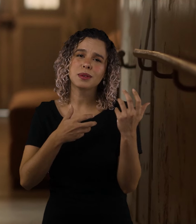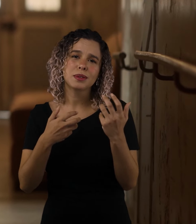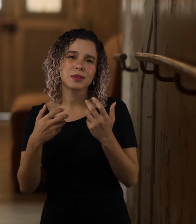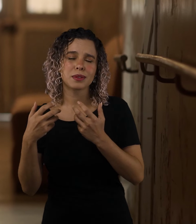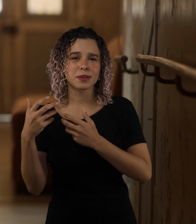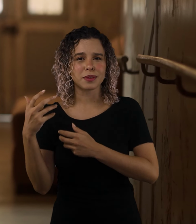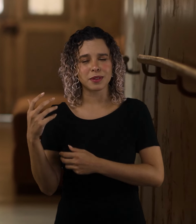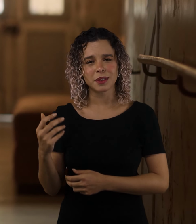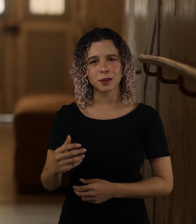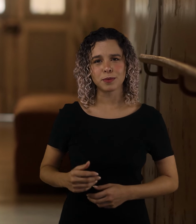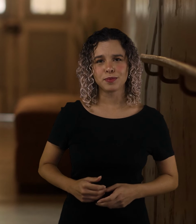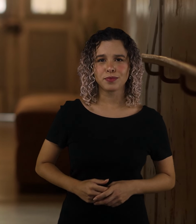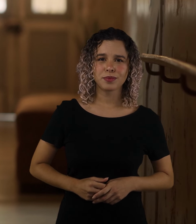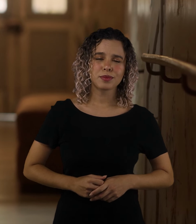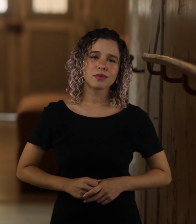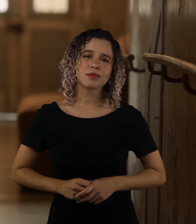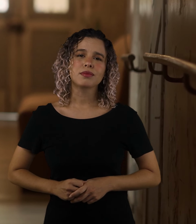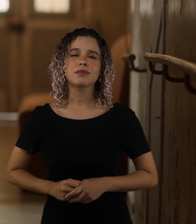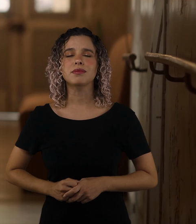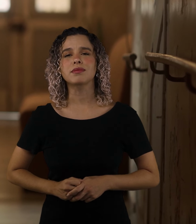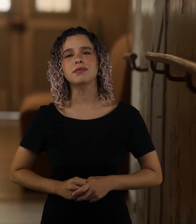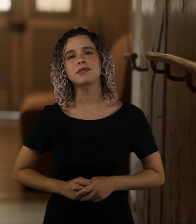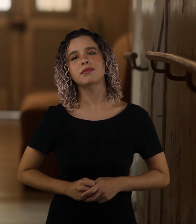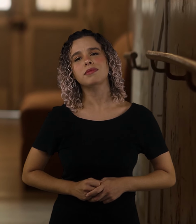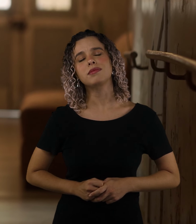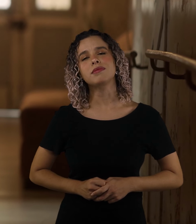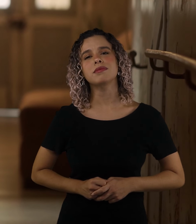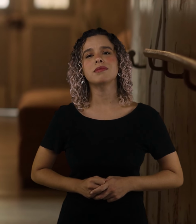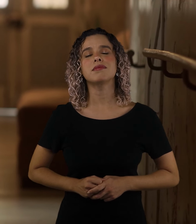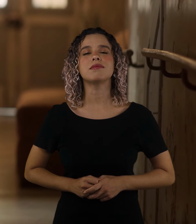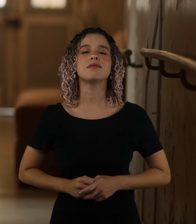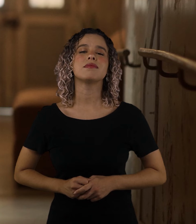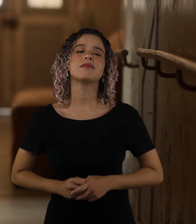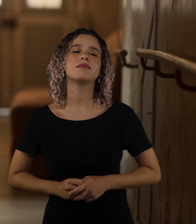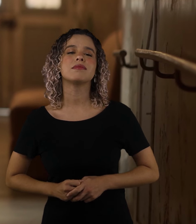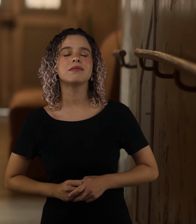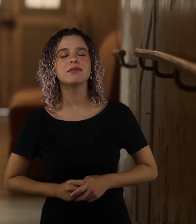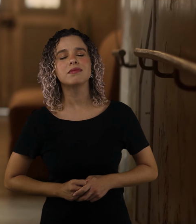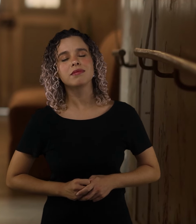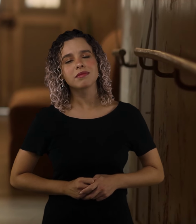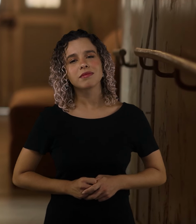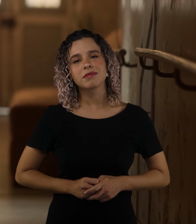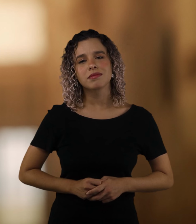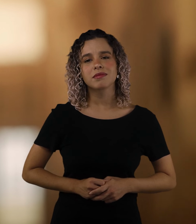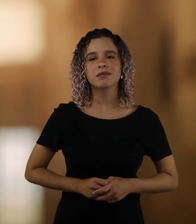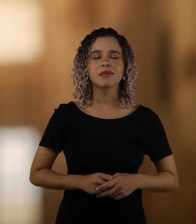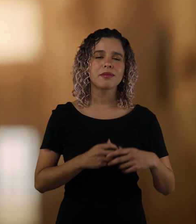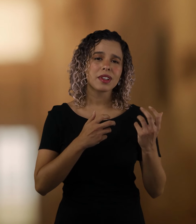pintura descascada, ela está sentada à esquerda, encostada na parede, com as mãos entre os joelhos. Olha para